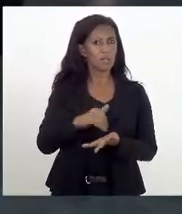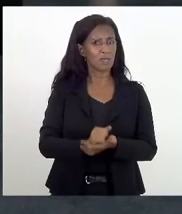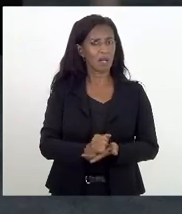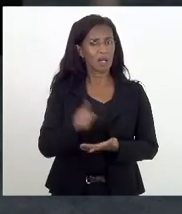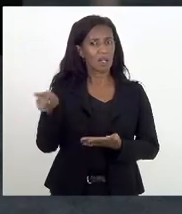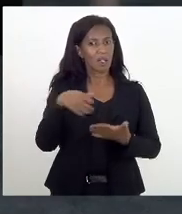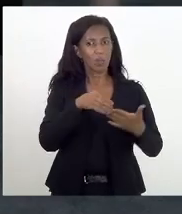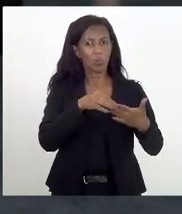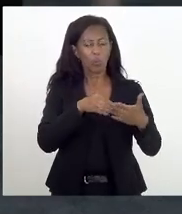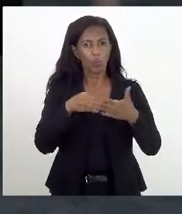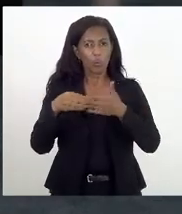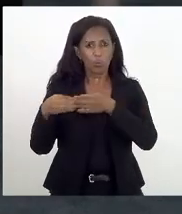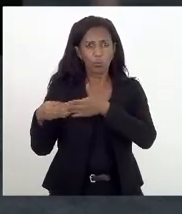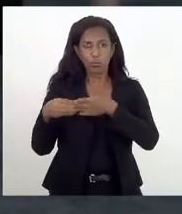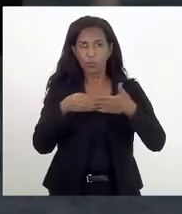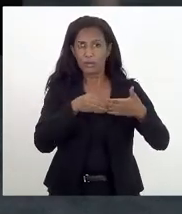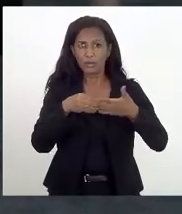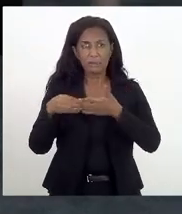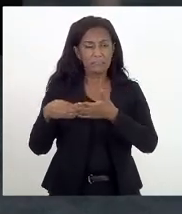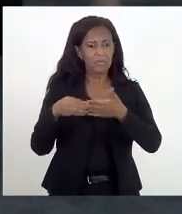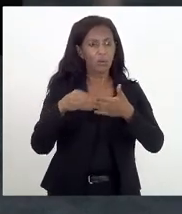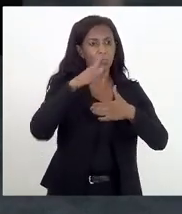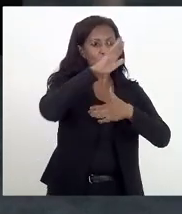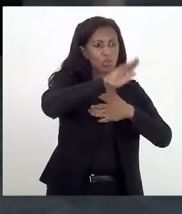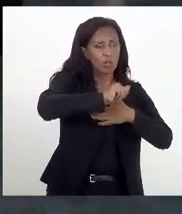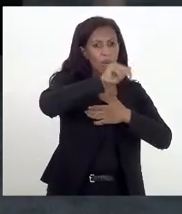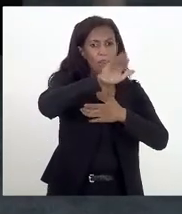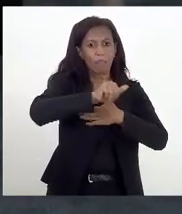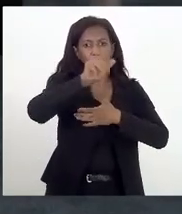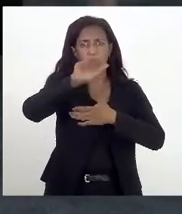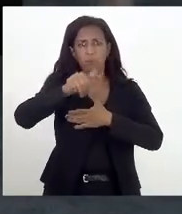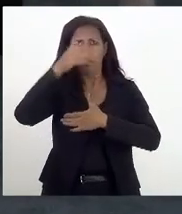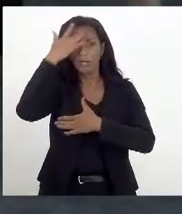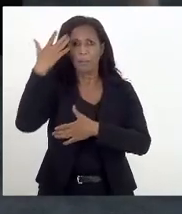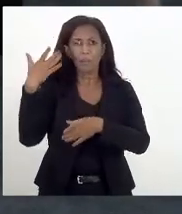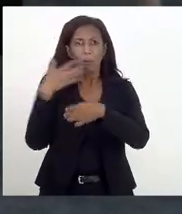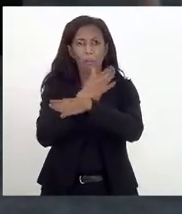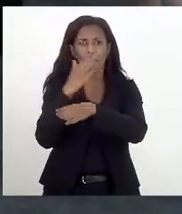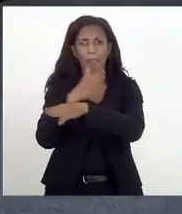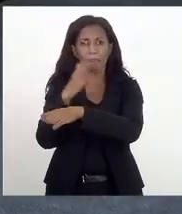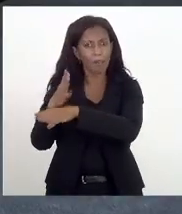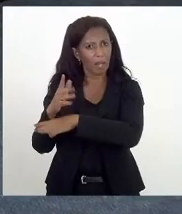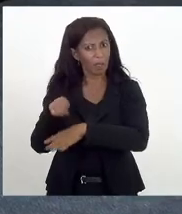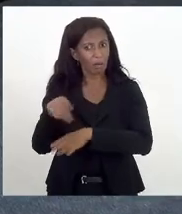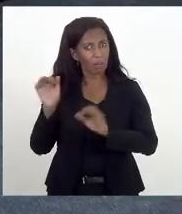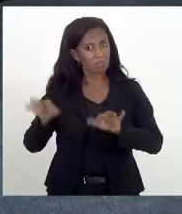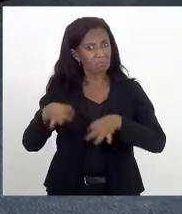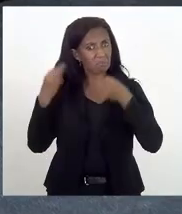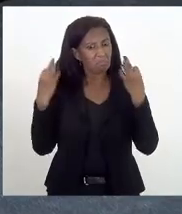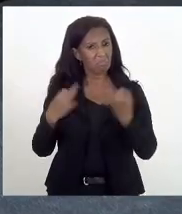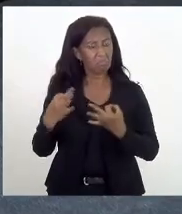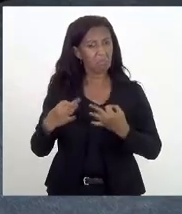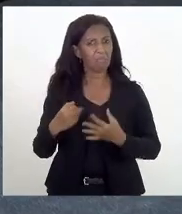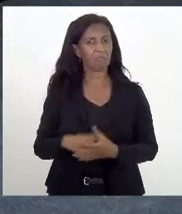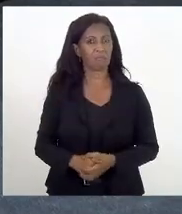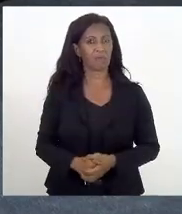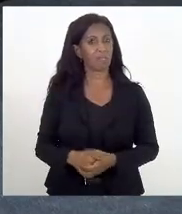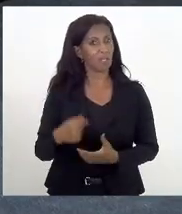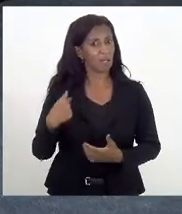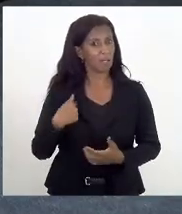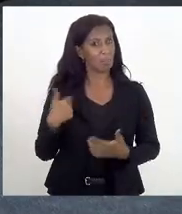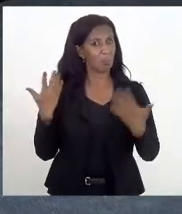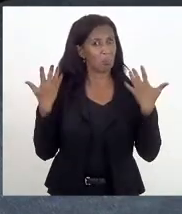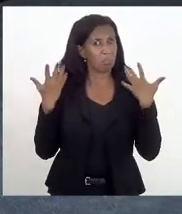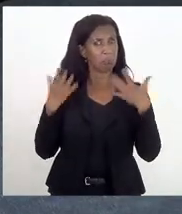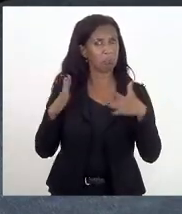conduziu esse processo de chamamento dos concursados de forma muito eficiente que mereceu os meus